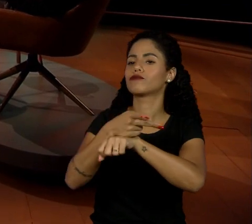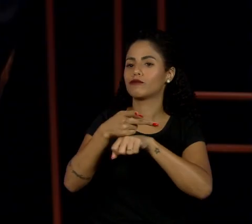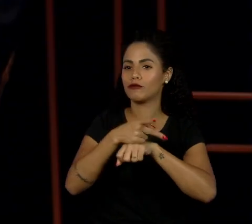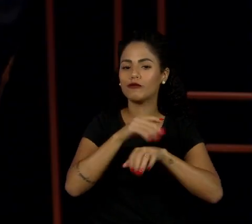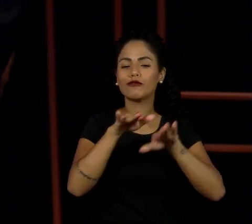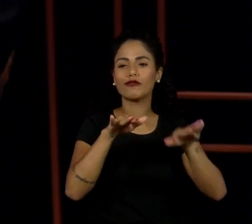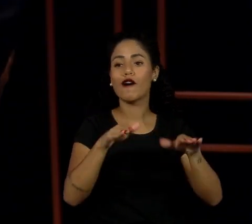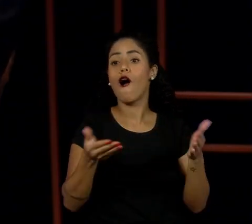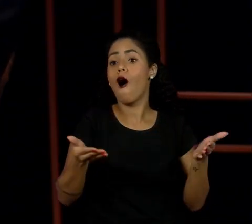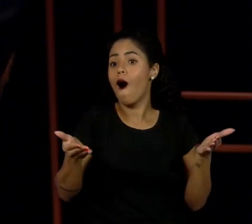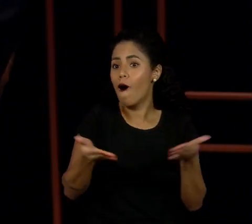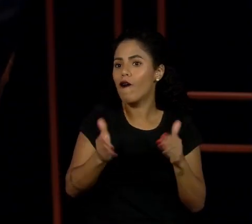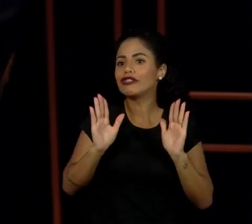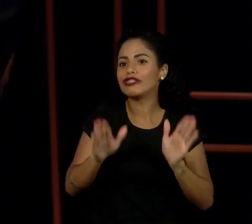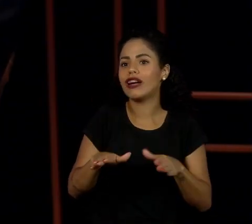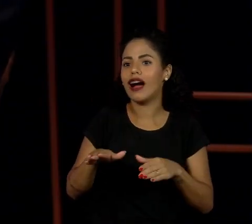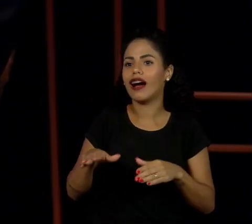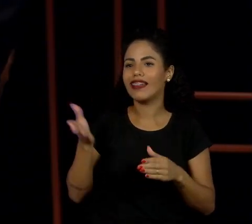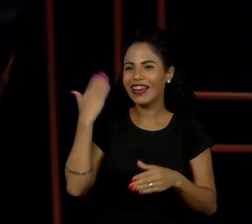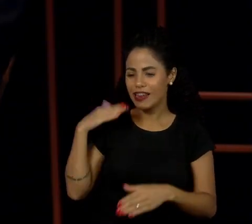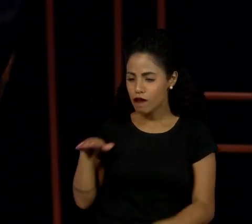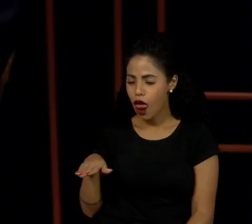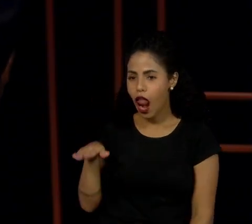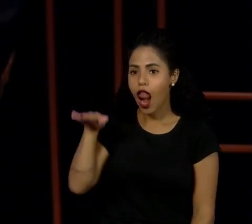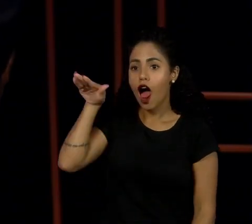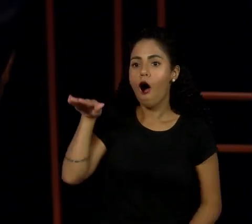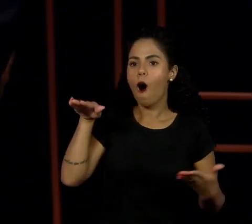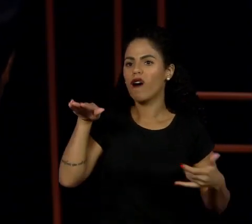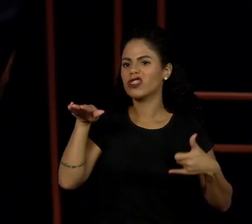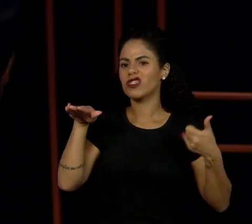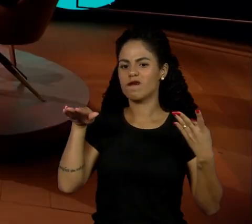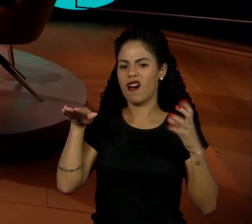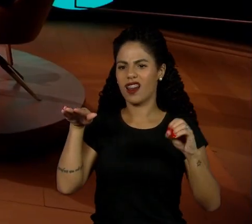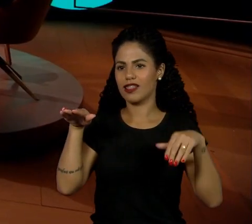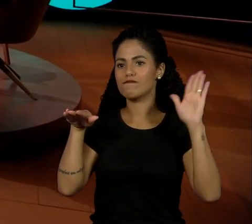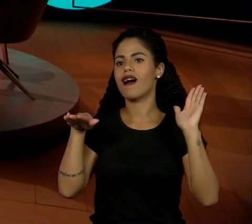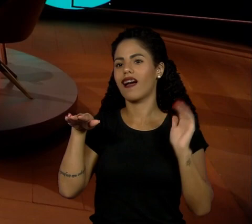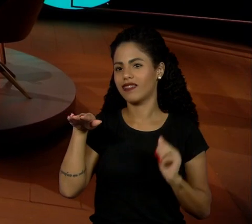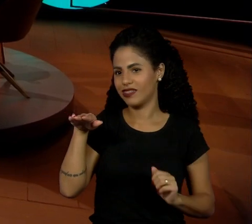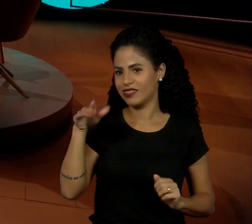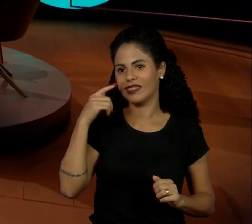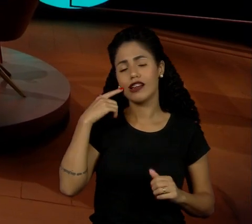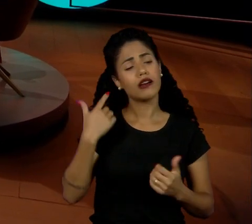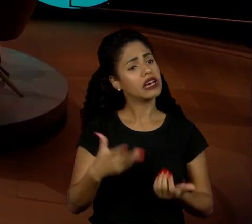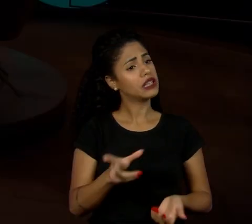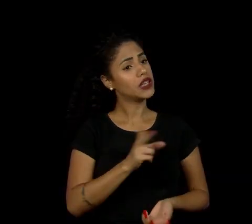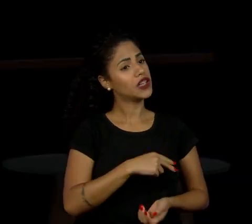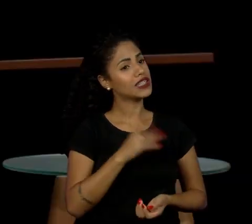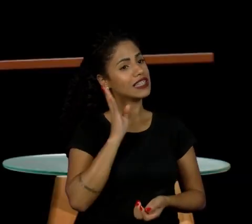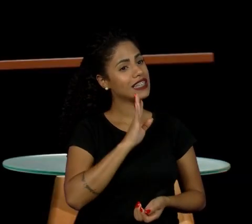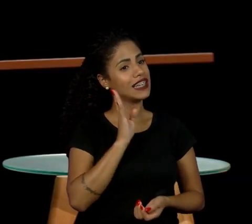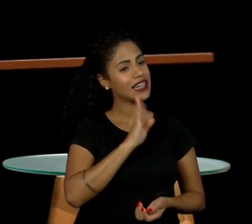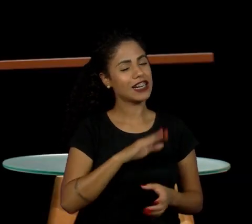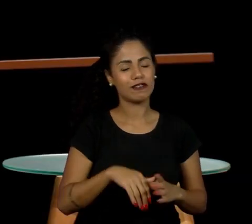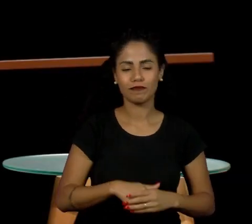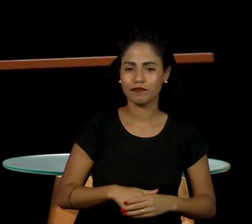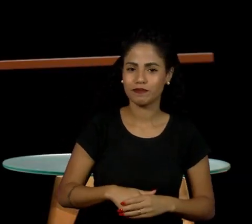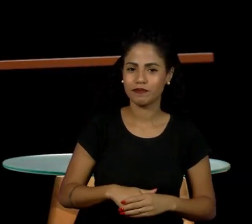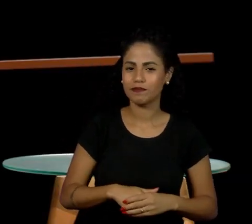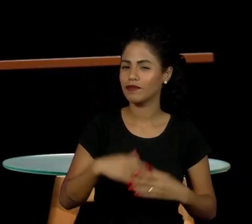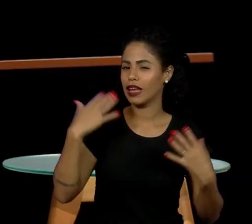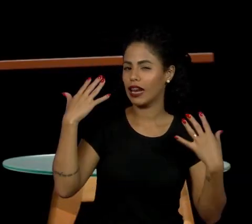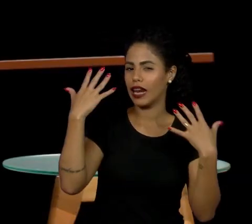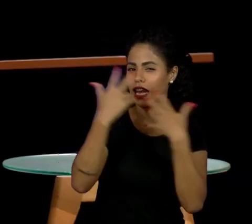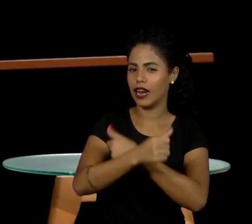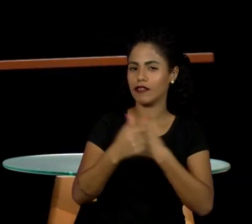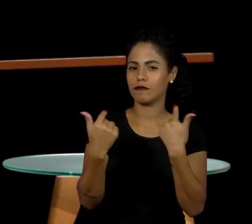homens de 40 anos, por aí. Toparam fazer, agora a gente tem que levantar fundos. Que demais! Belíssimo trabalho